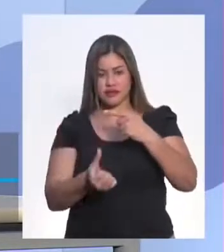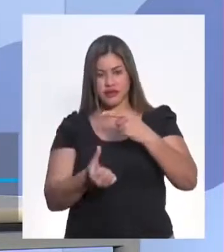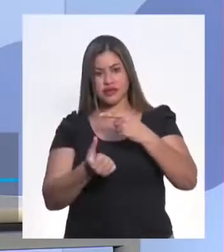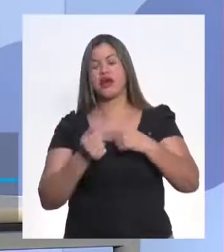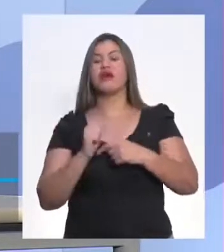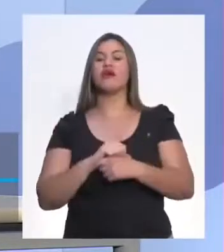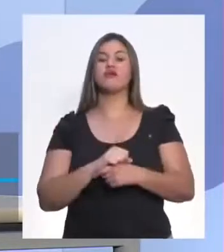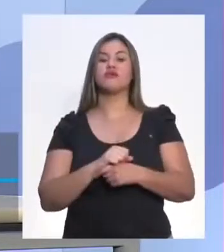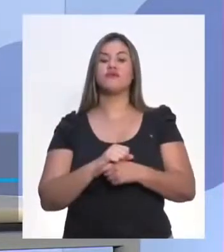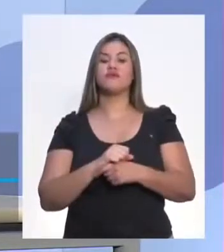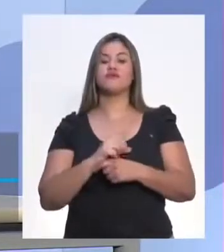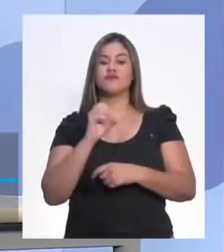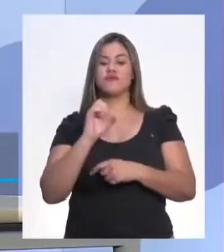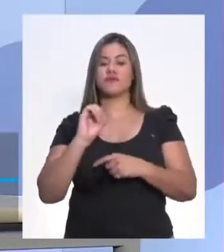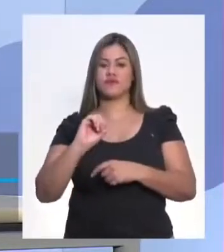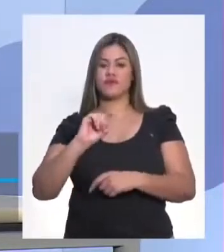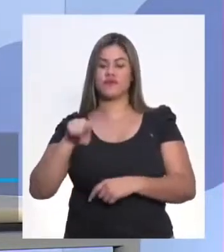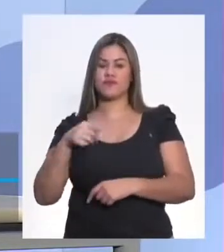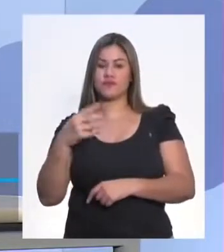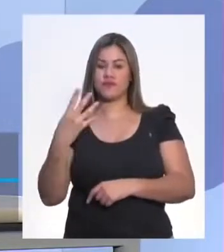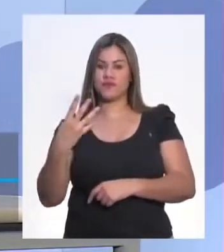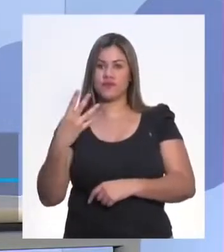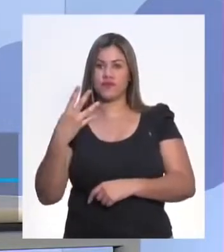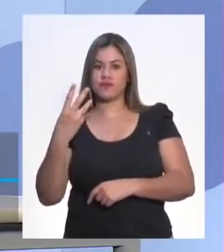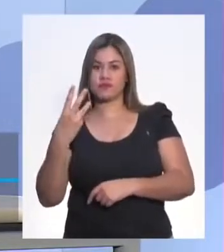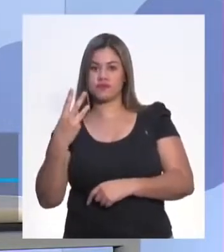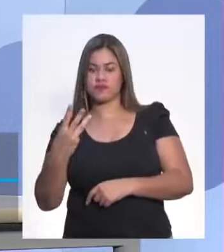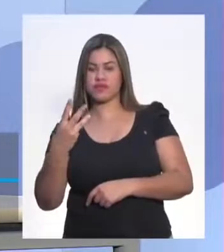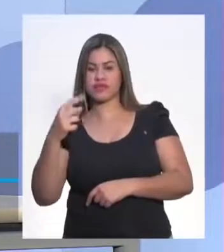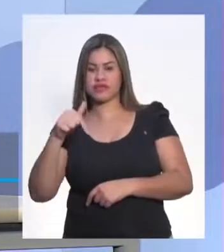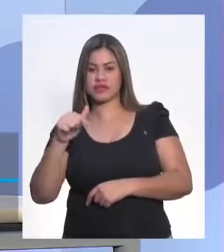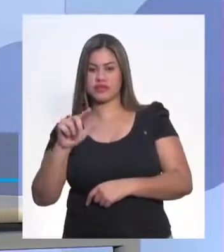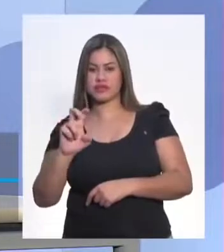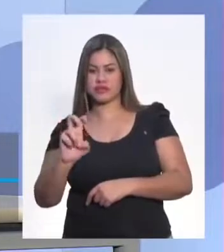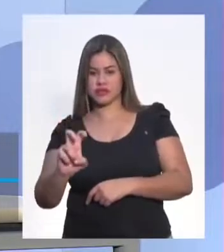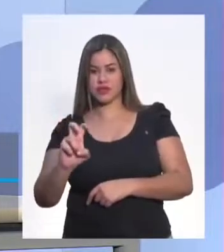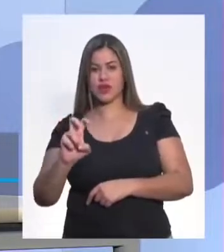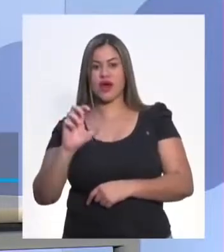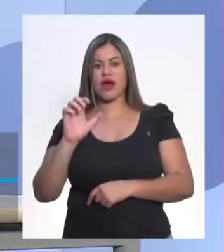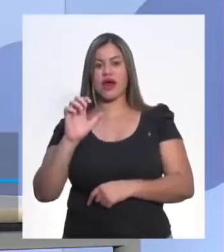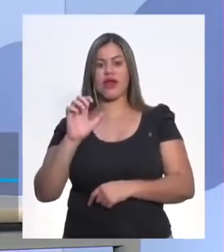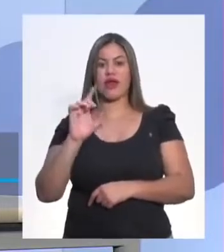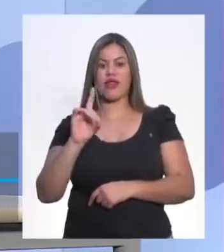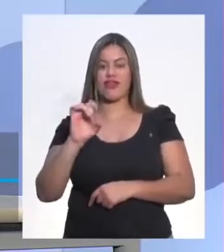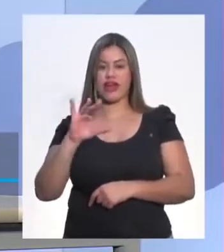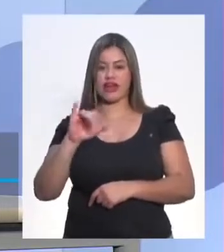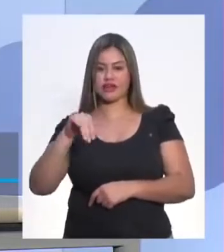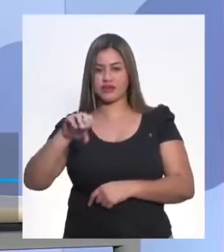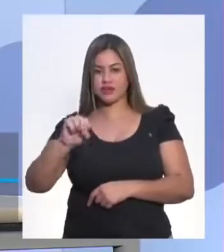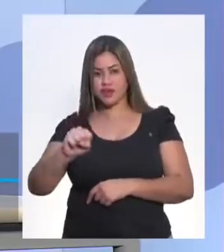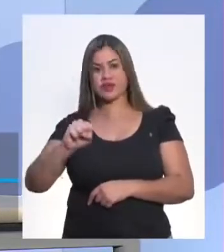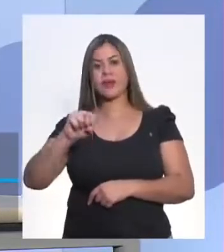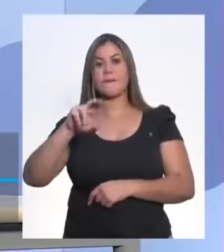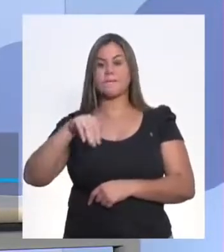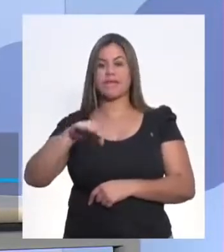avos, e aí deu 0,4375, ou seja, 4.375 décimos de